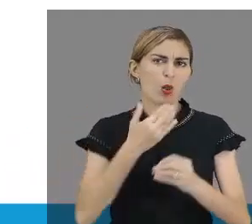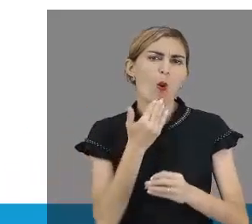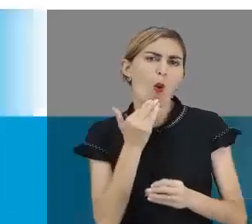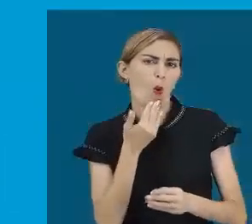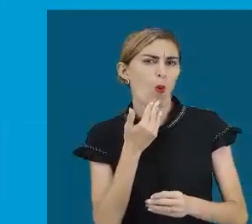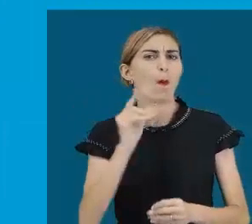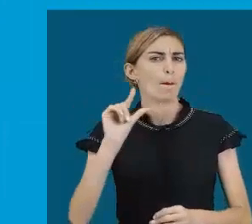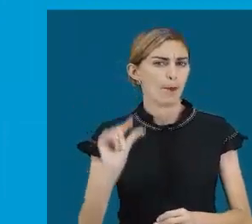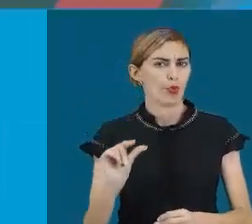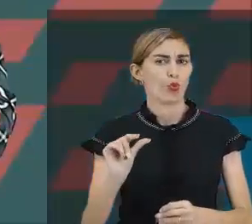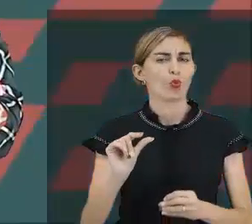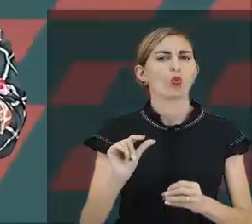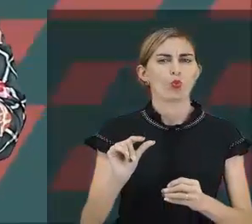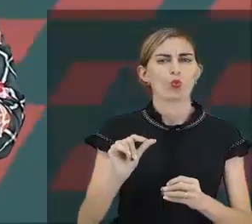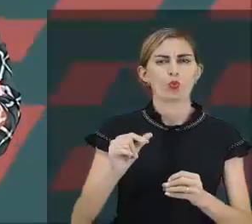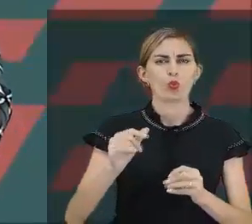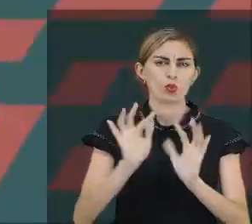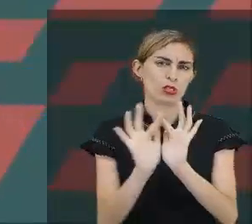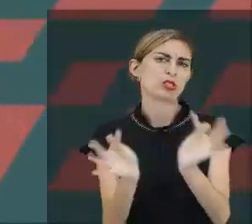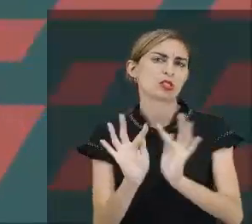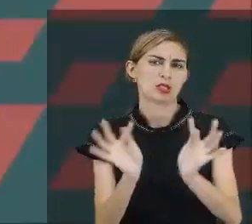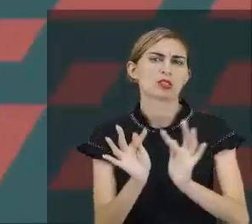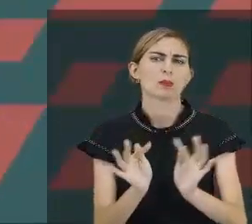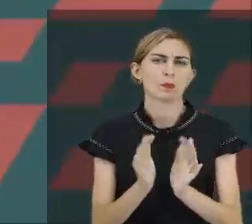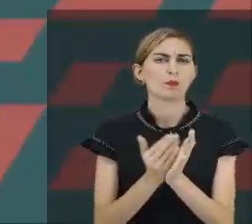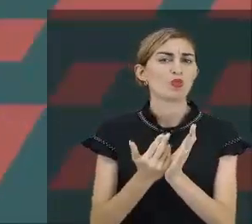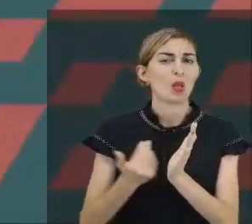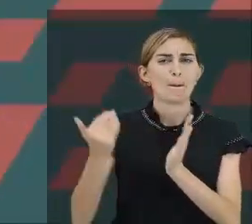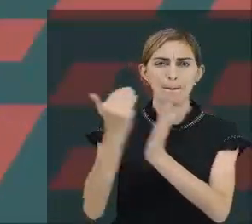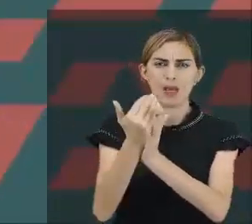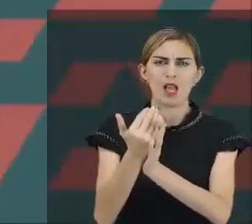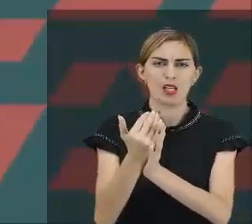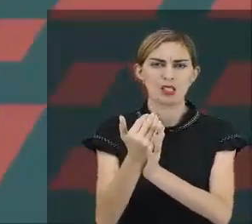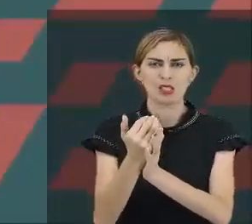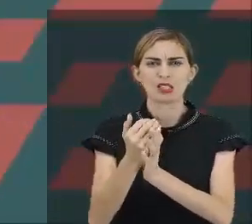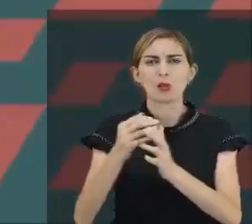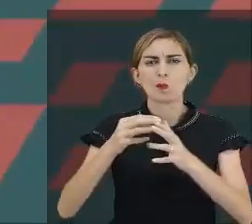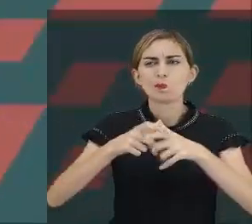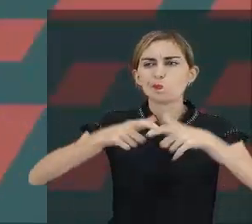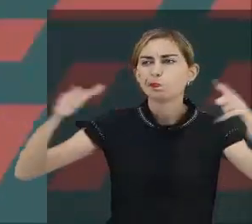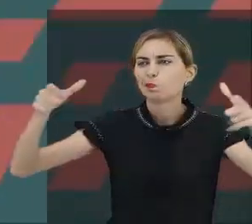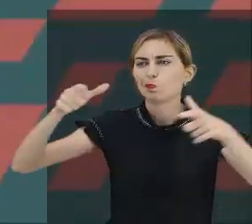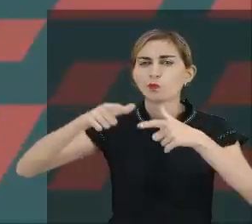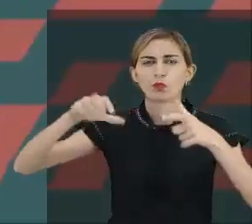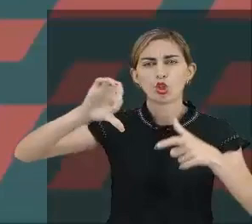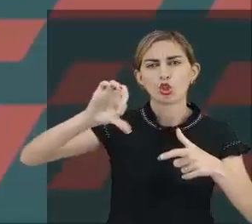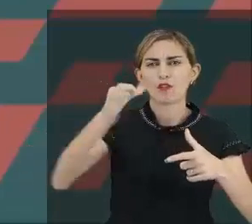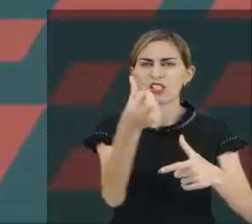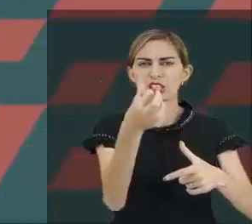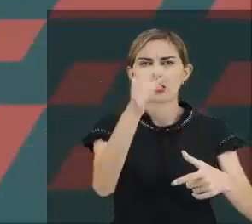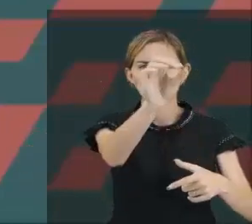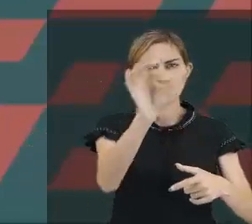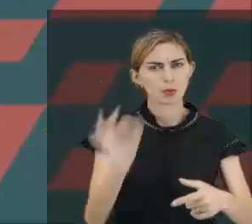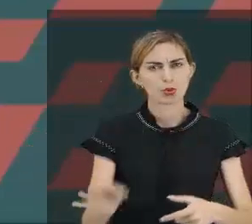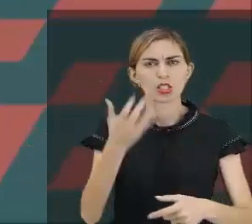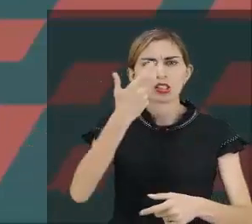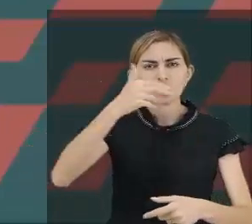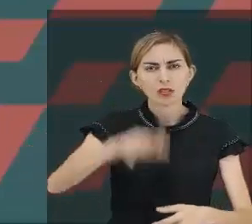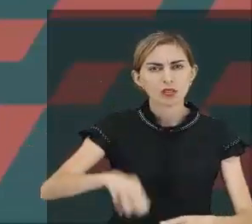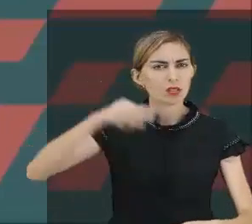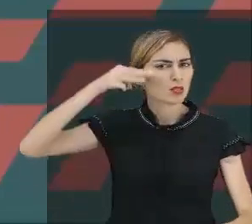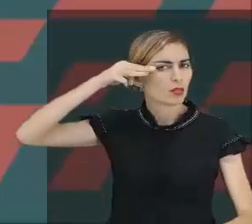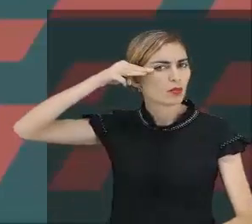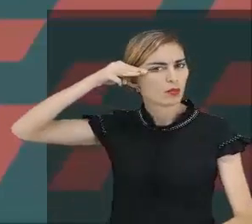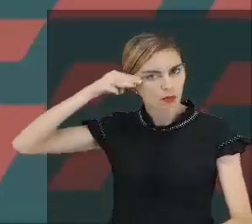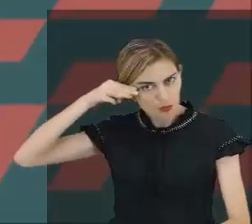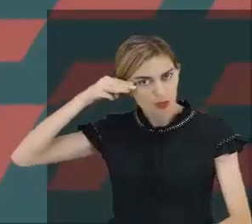células anormais. Na trissomia simples, é onde tem os maiores casos de síndrome de Down. Cerca de 96% das